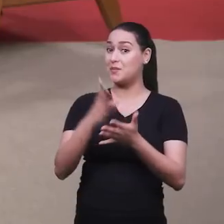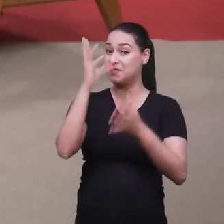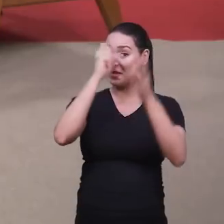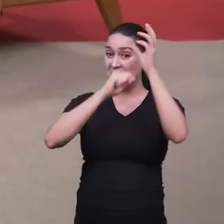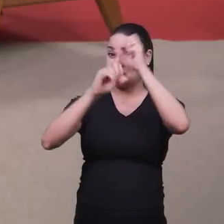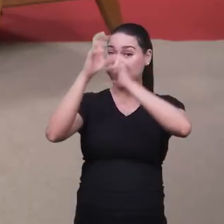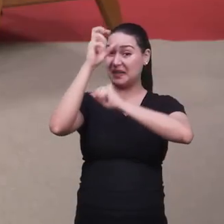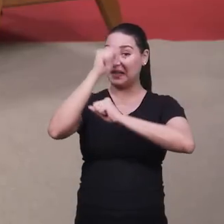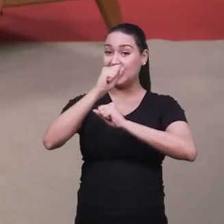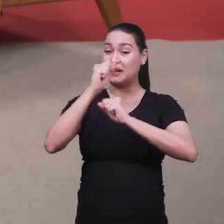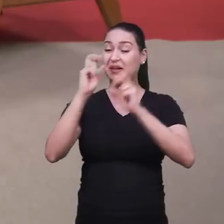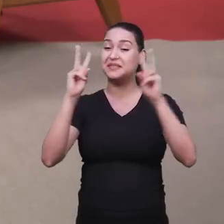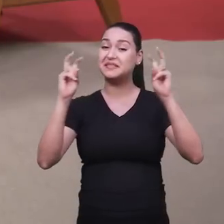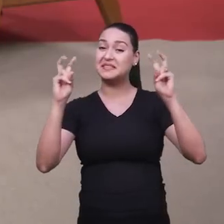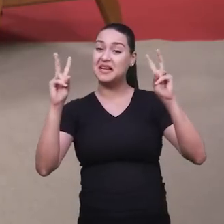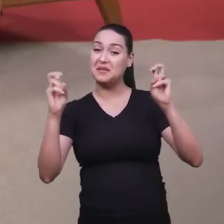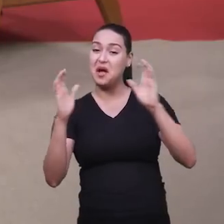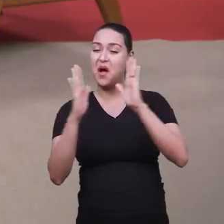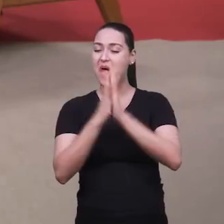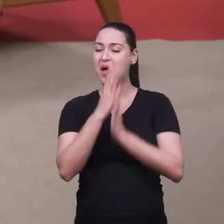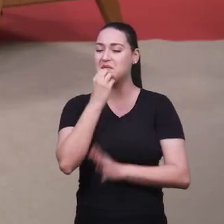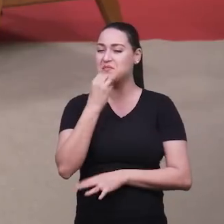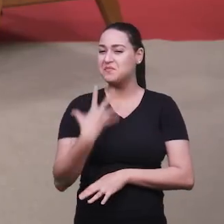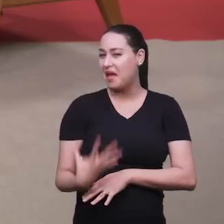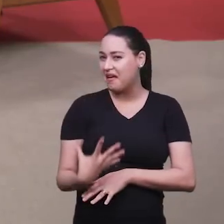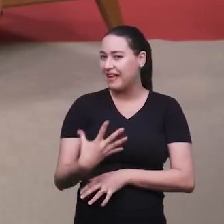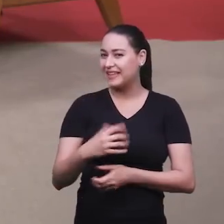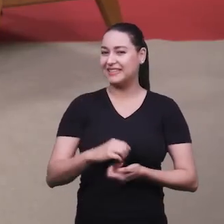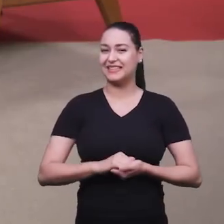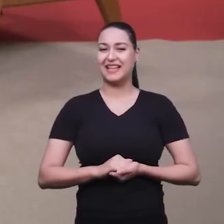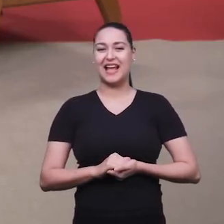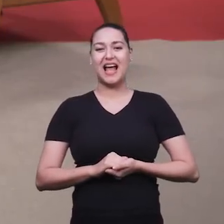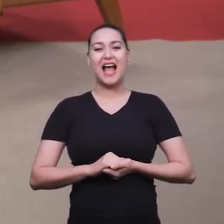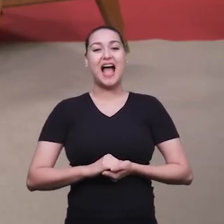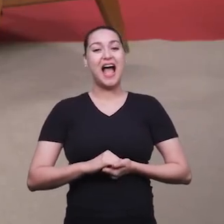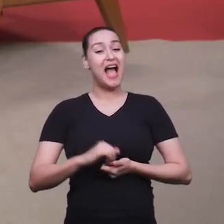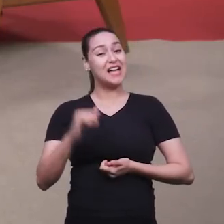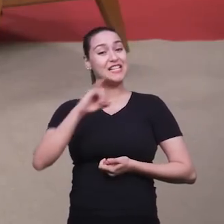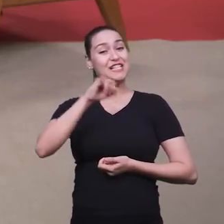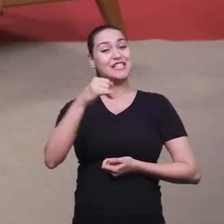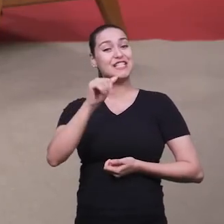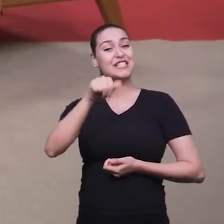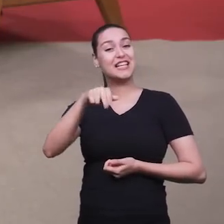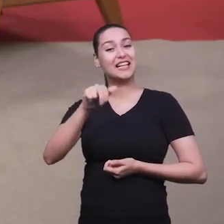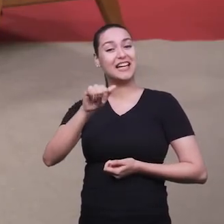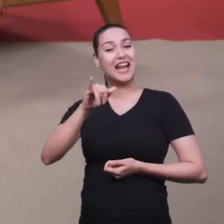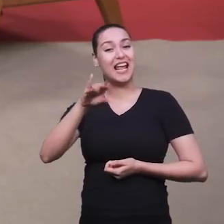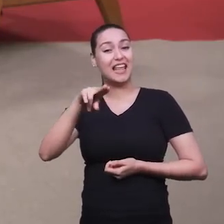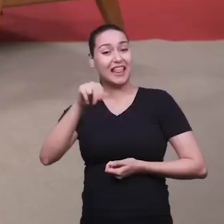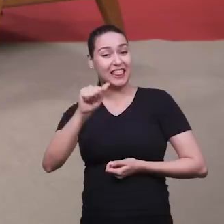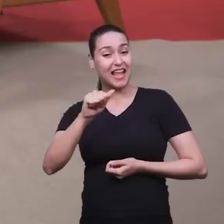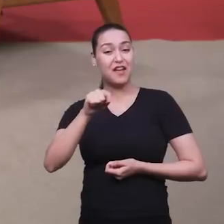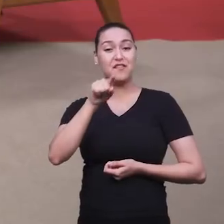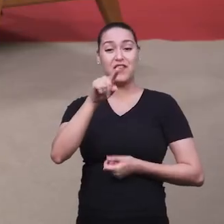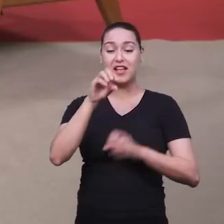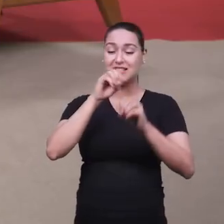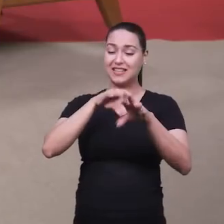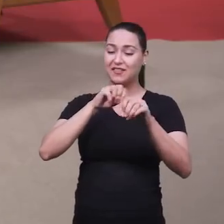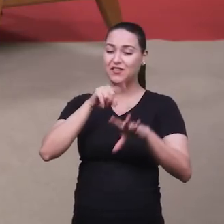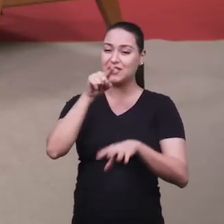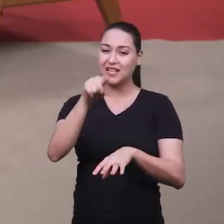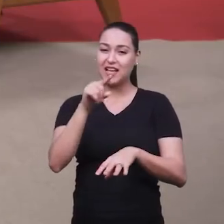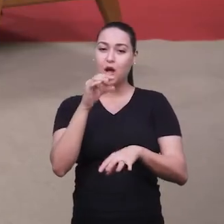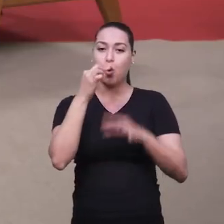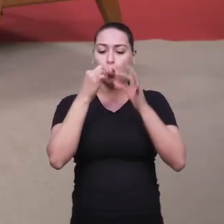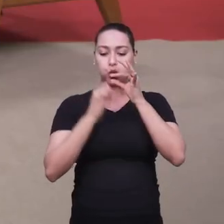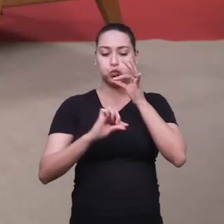E nós continuamos aprendendo o louvor Orar Faz Bem. E hoje a tia Janaína vai trabalhar com você que está aprendendo a